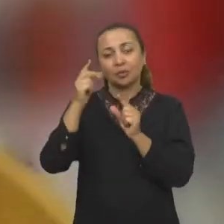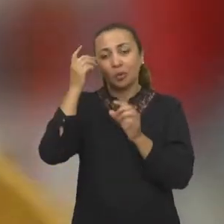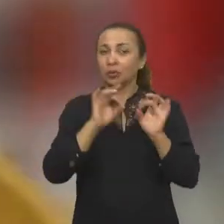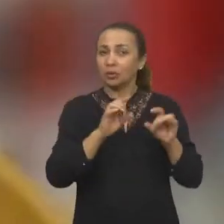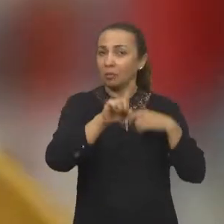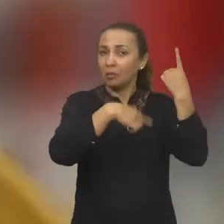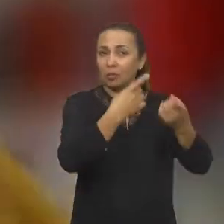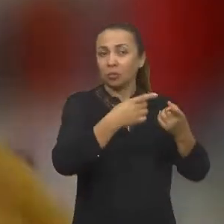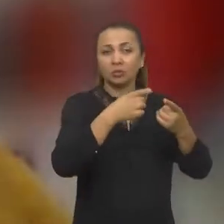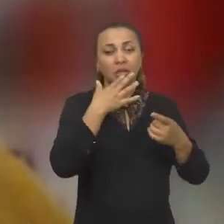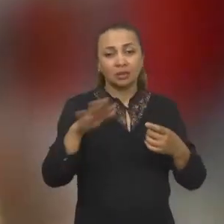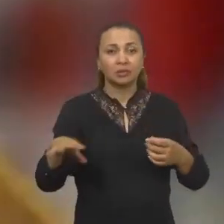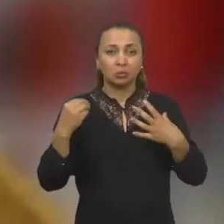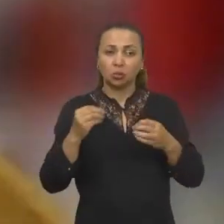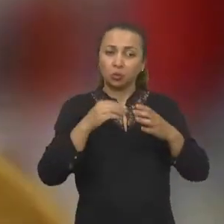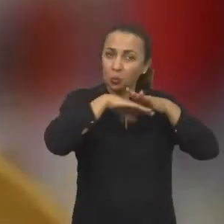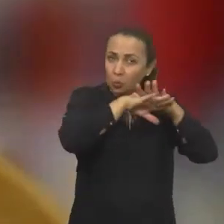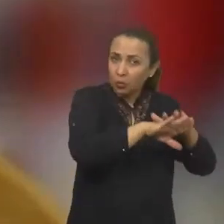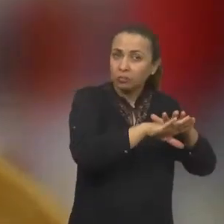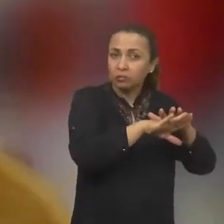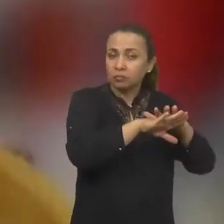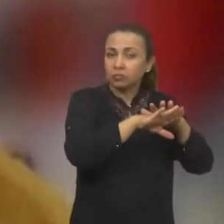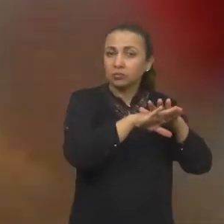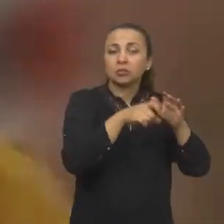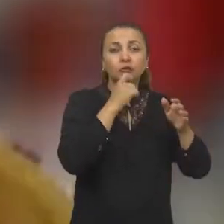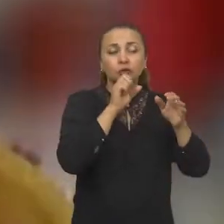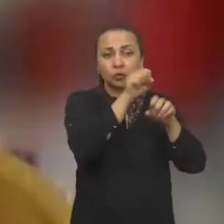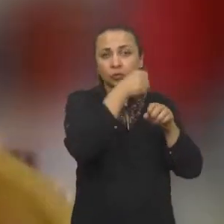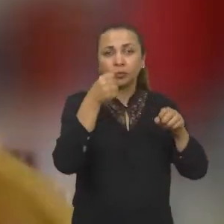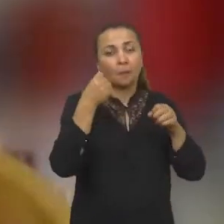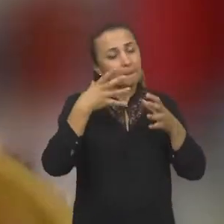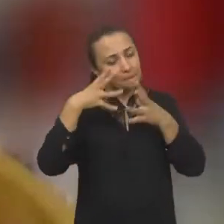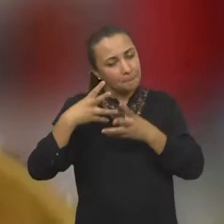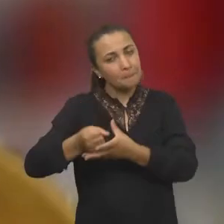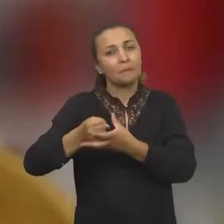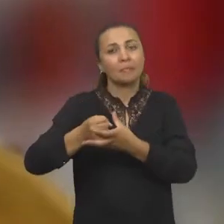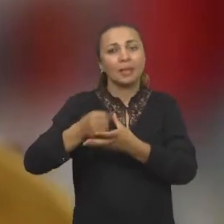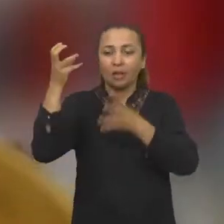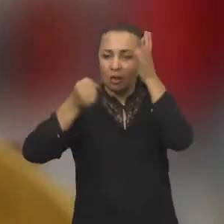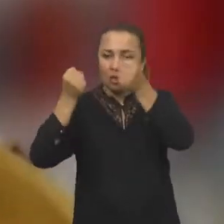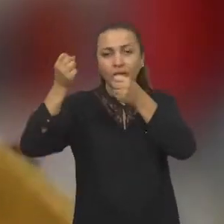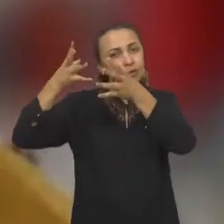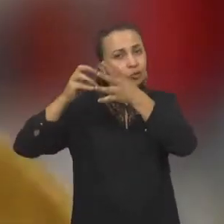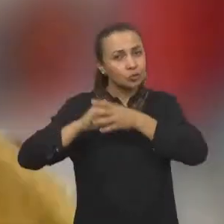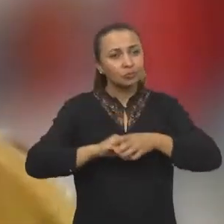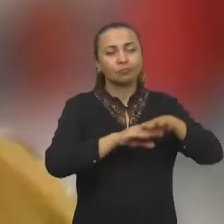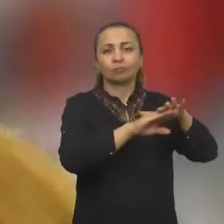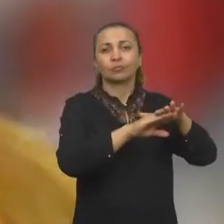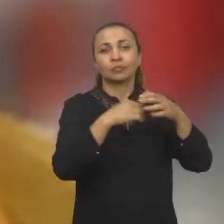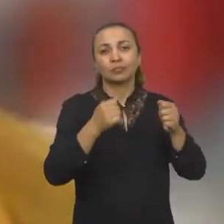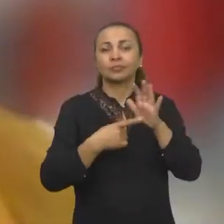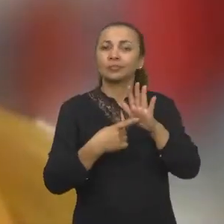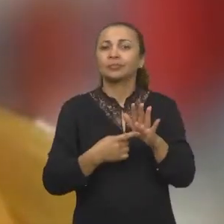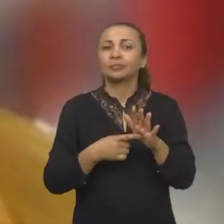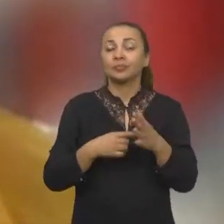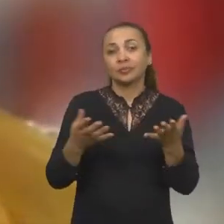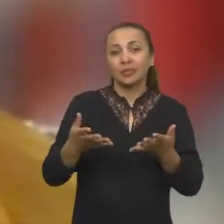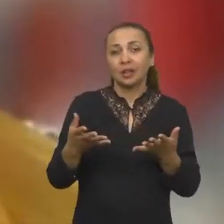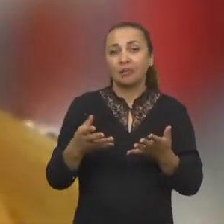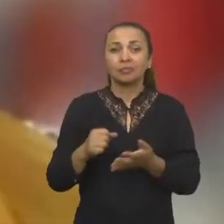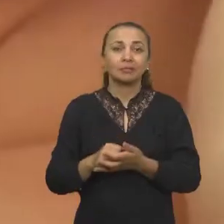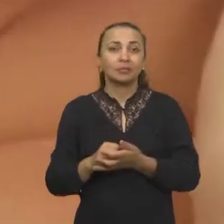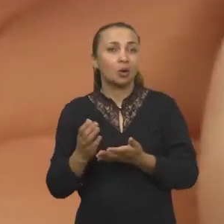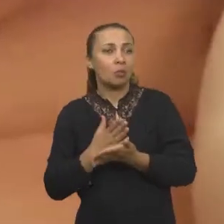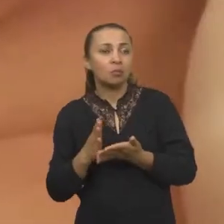de imediato e às vezes depois, né, com prazo. E nessas de WhatsApp é interessante, porque